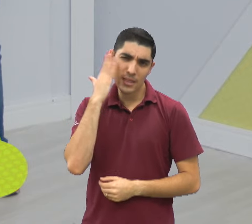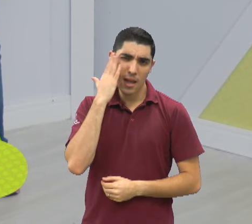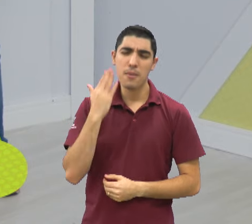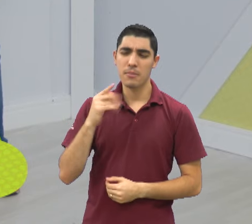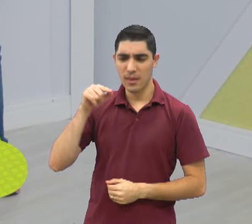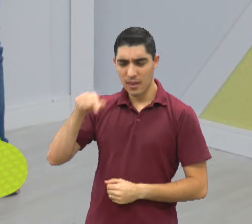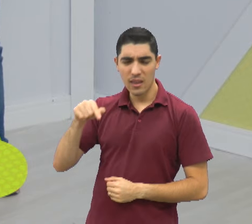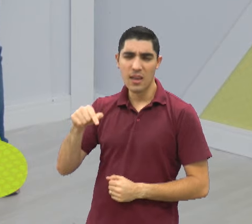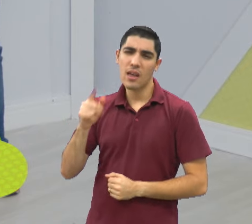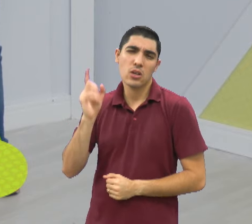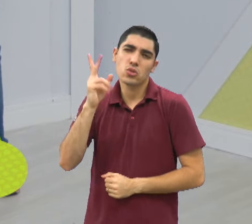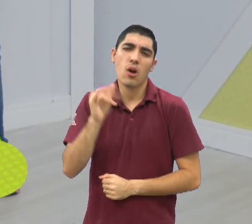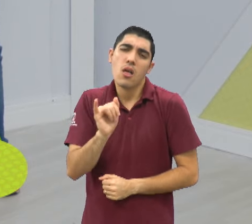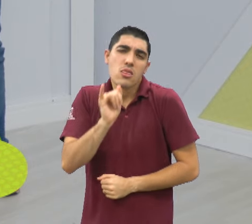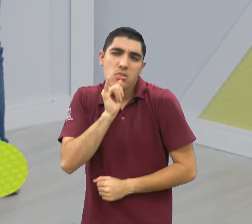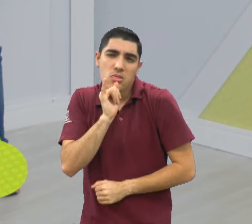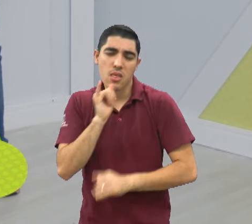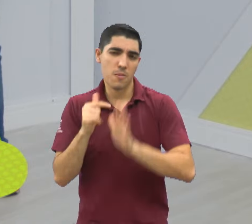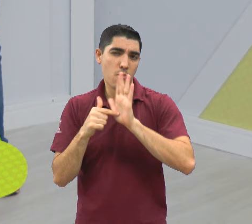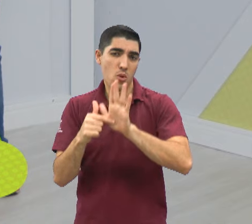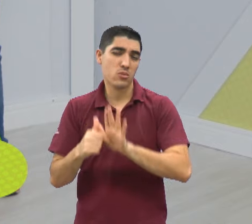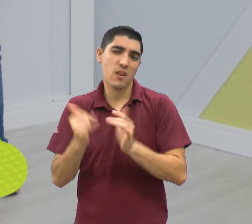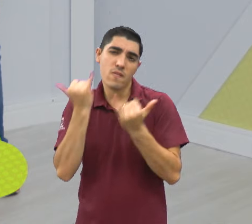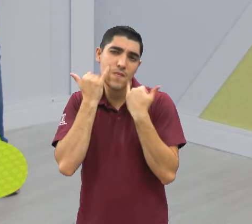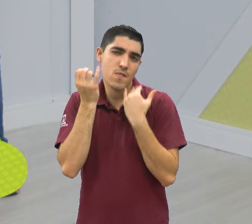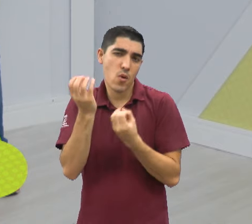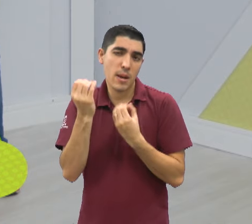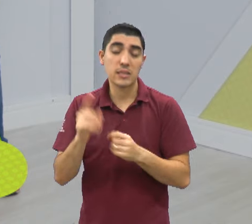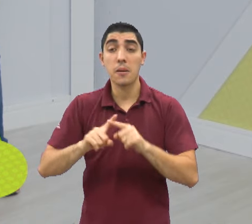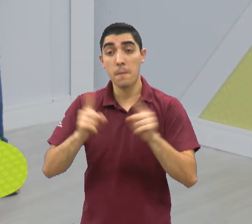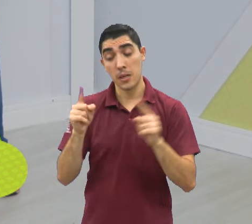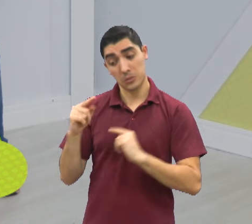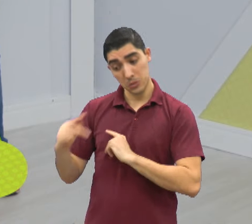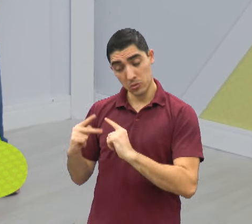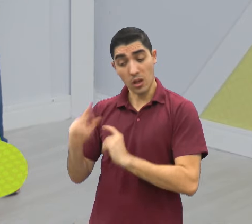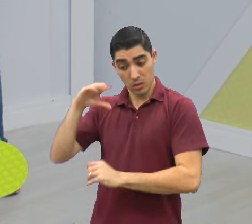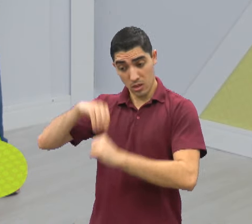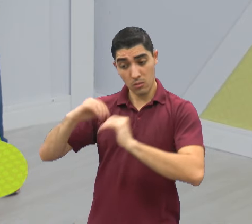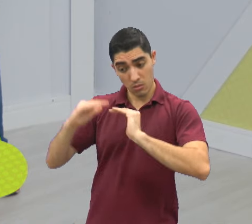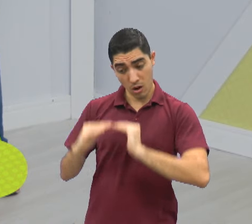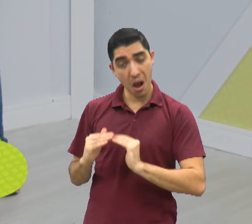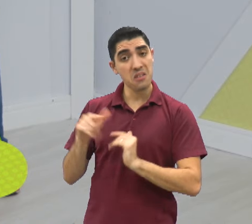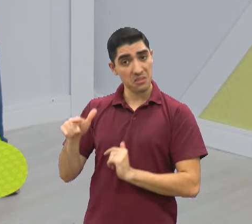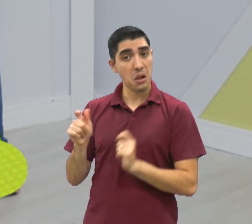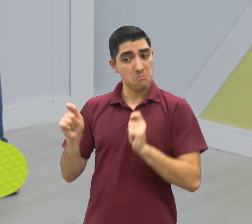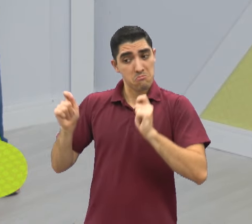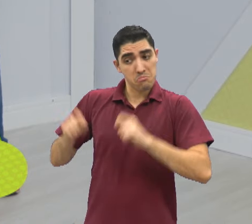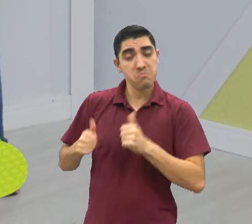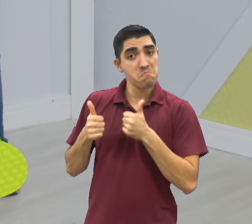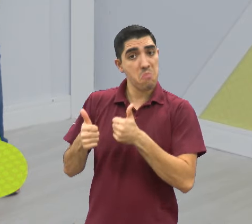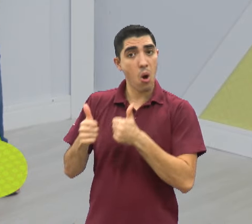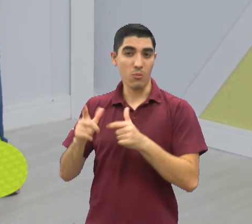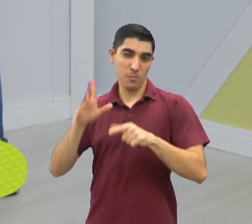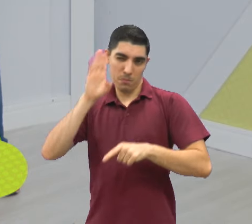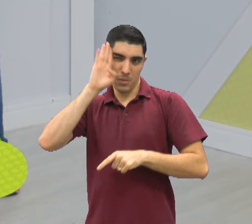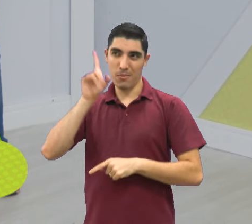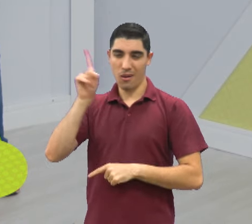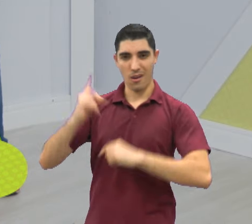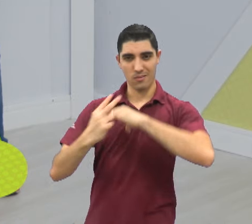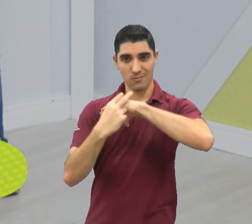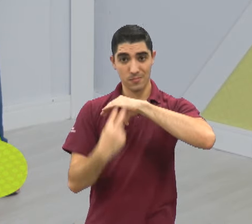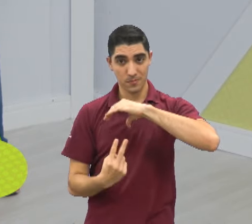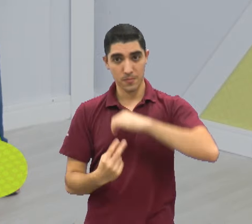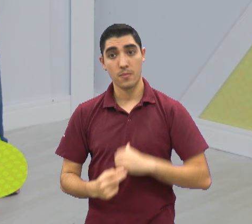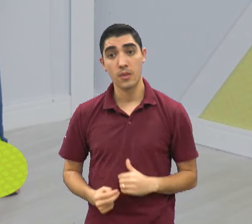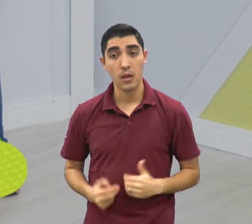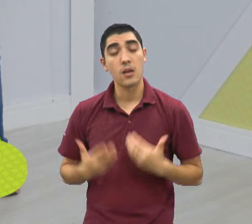lado de fora, mas, queira ou não, o São José se apresenta bem aí dentro da Arena Farmaconde. Com relação ao Lucas Dias,